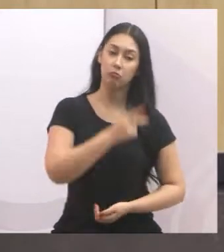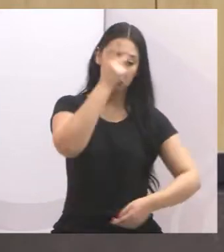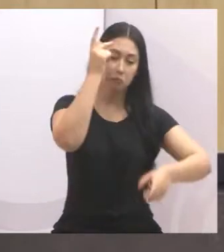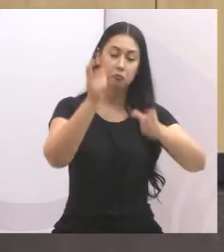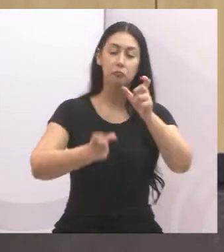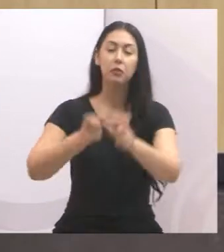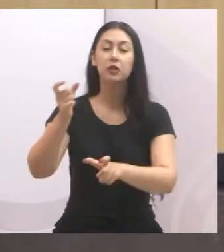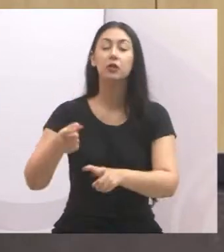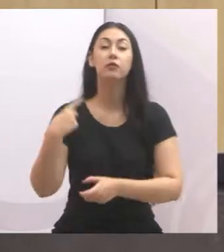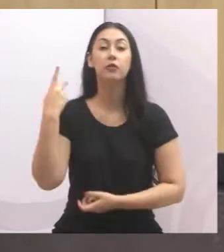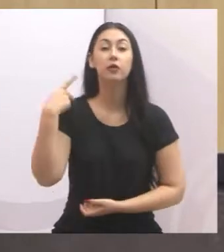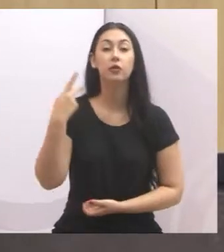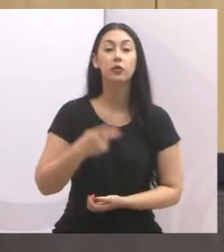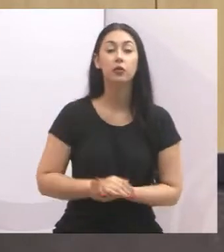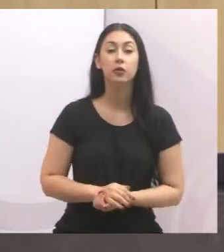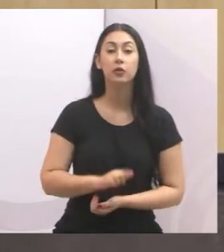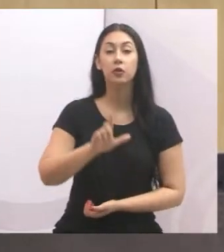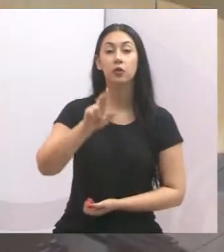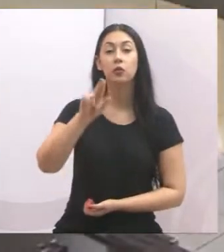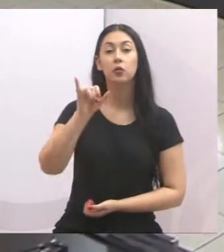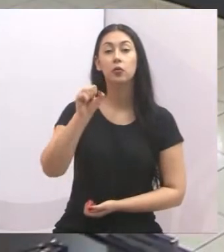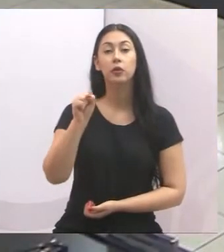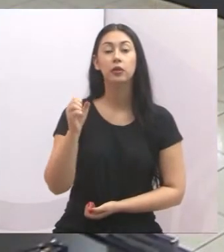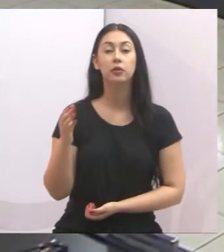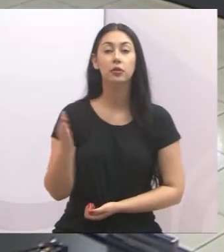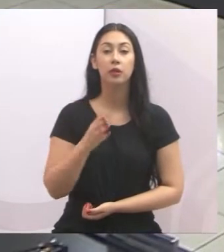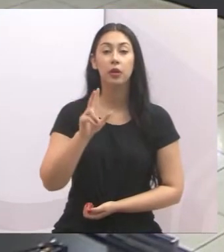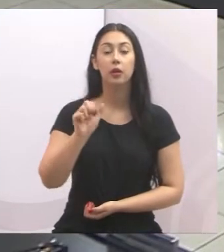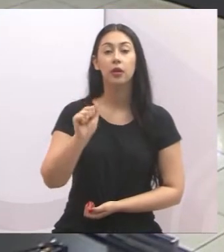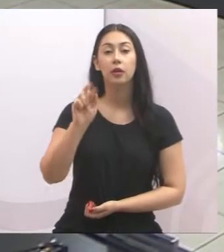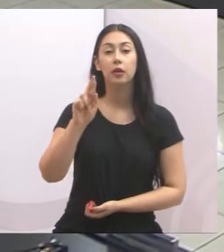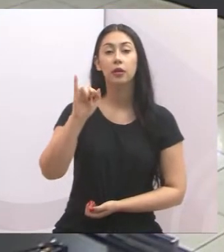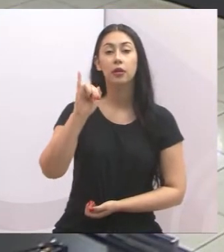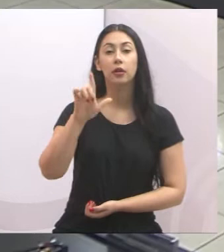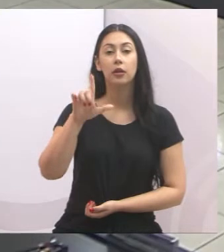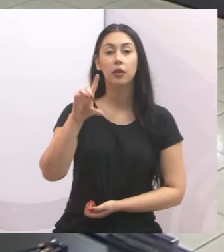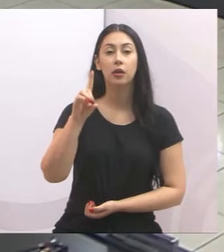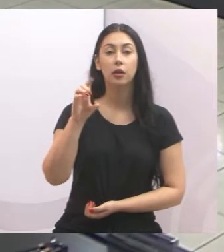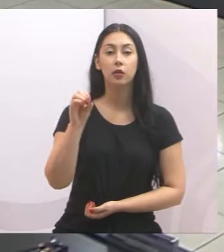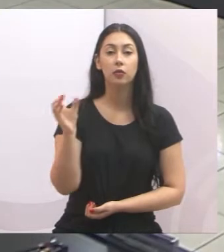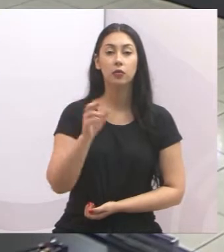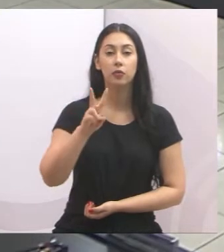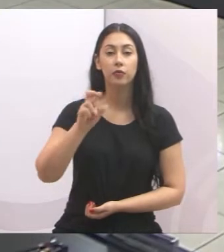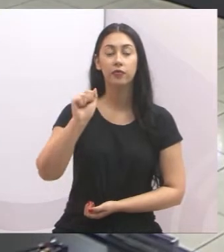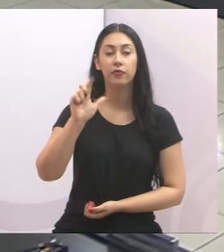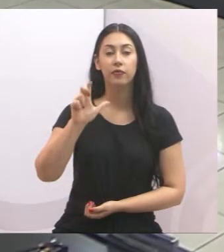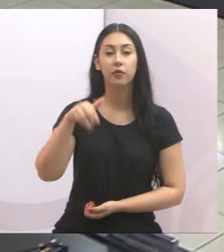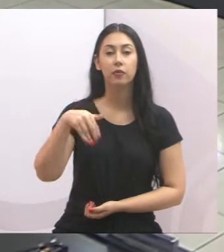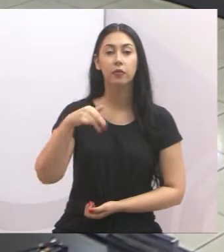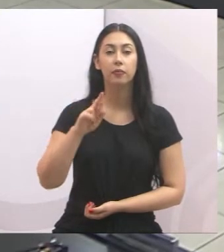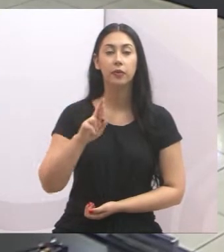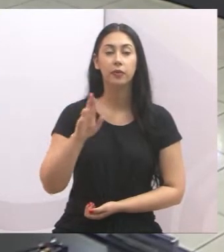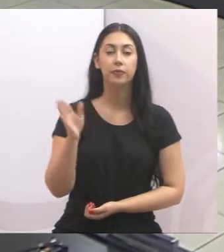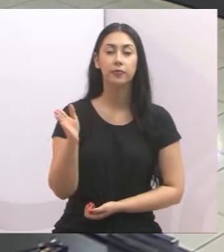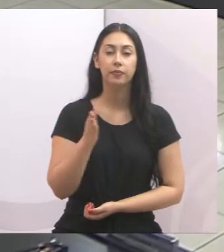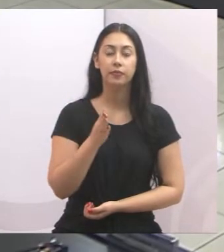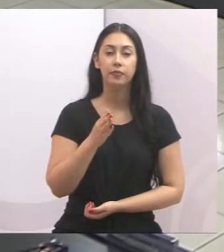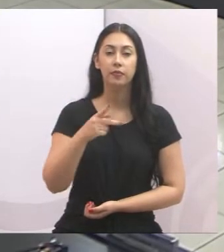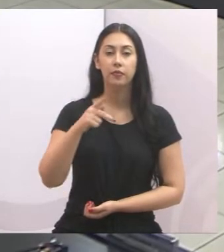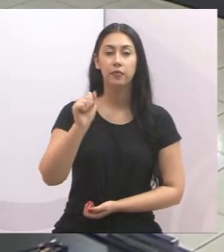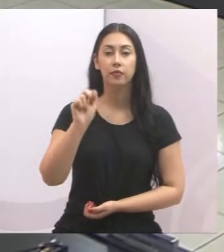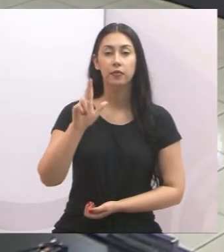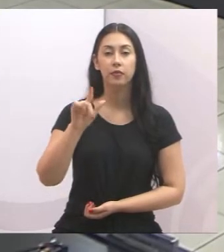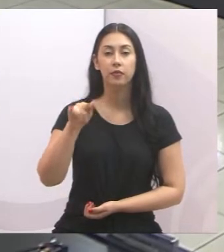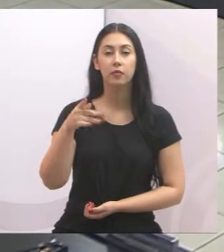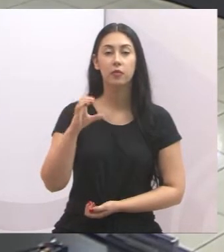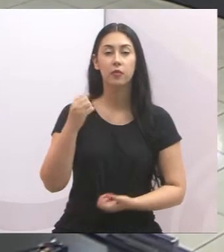presentes vereadores Luiz Flávio, Arildo Batista, Valmírio Parque Belua, Paulinho